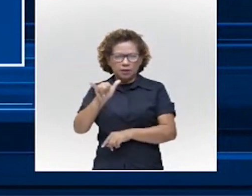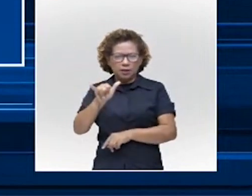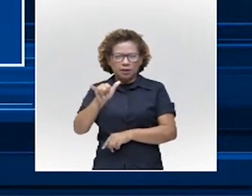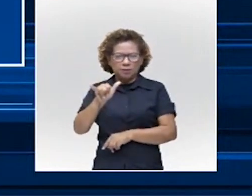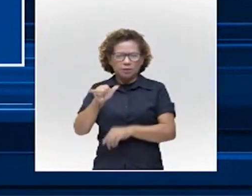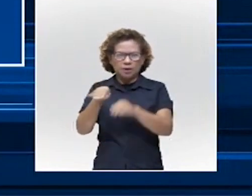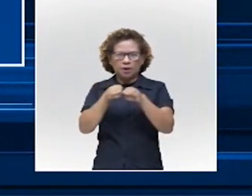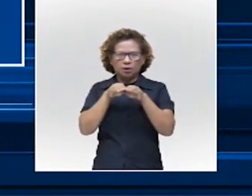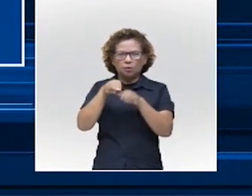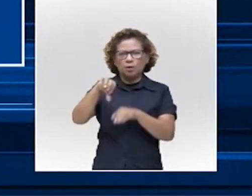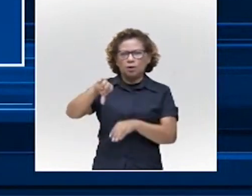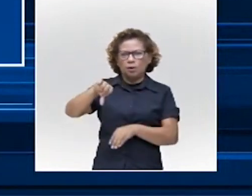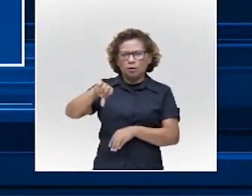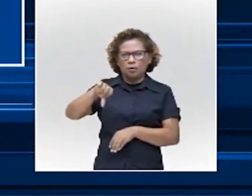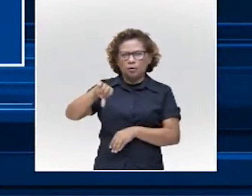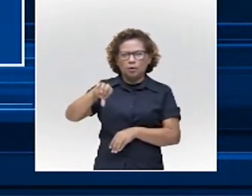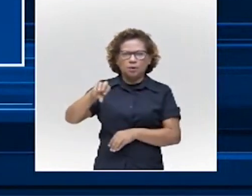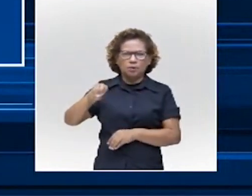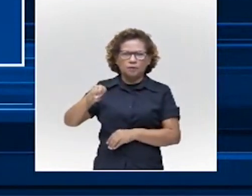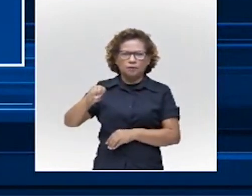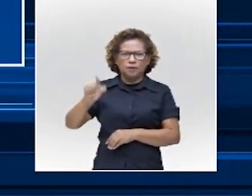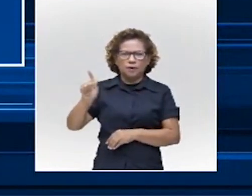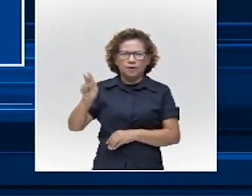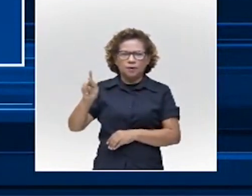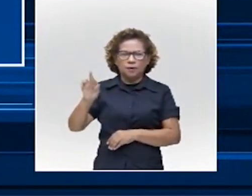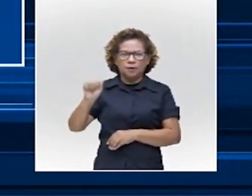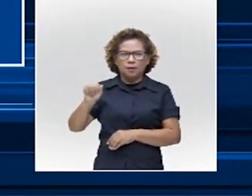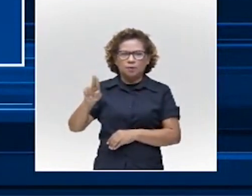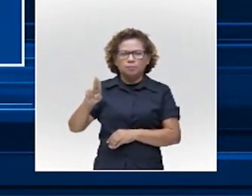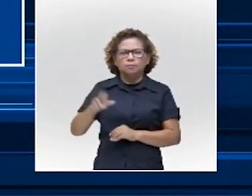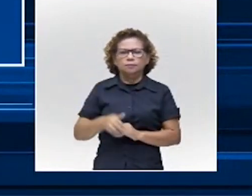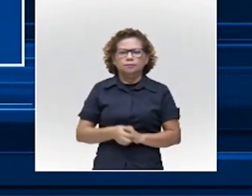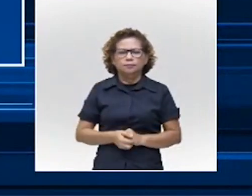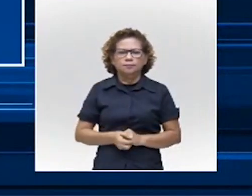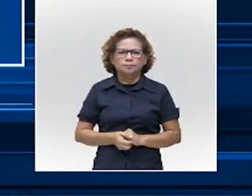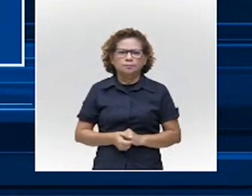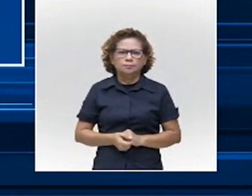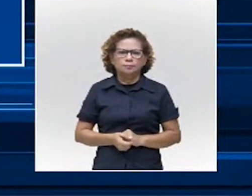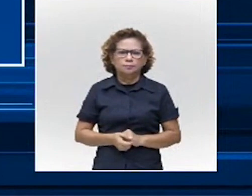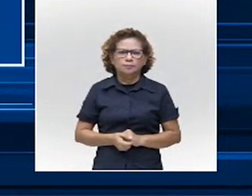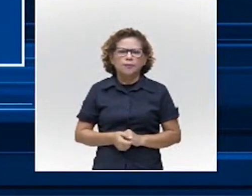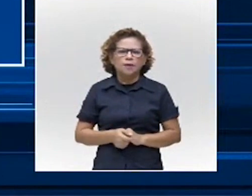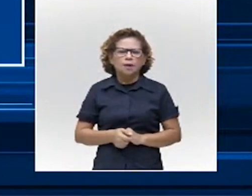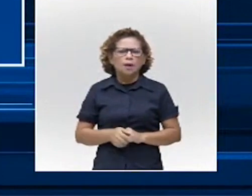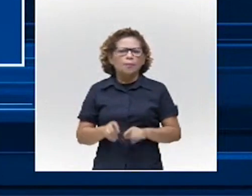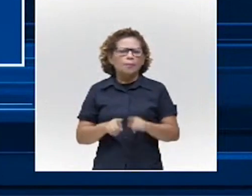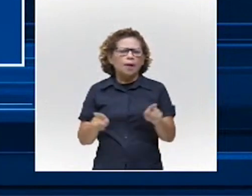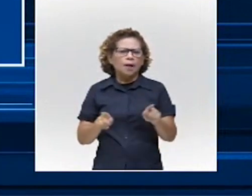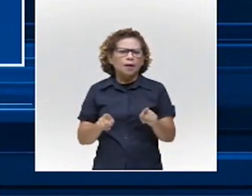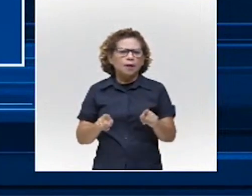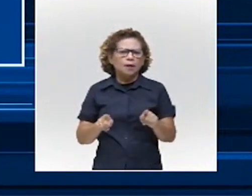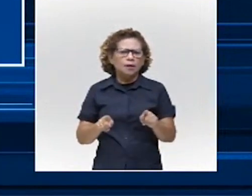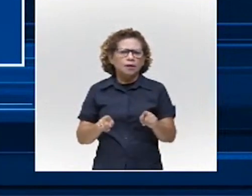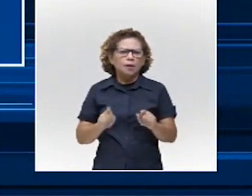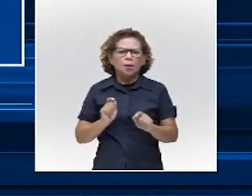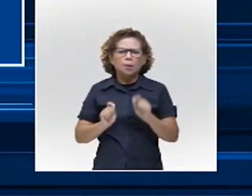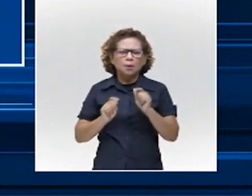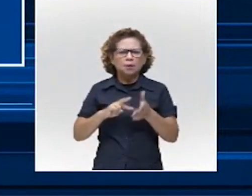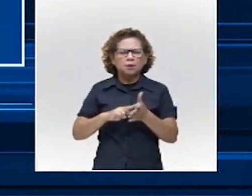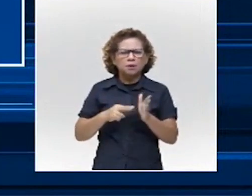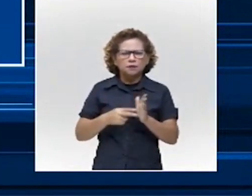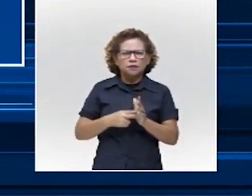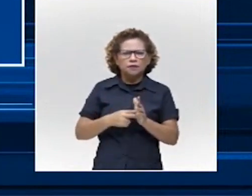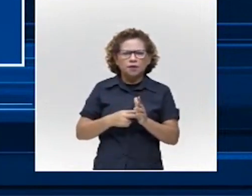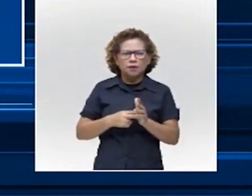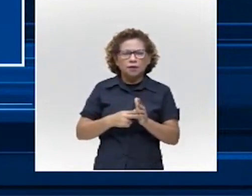é igual a 90 graus. Isso quer dizer, então, o seguinte, que esses dois ângulos, eles são